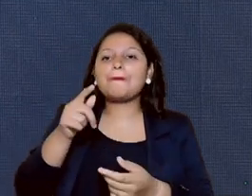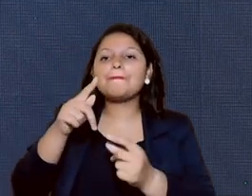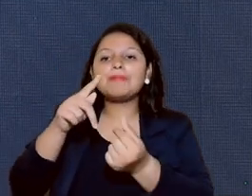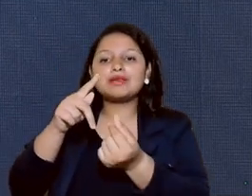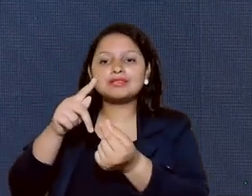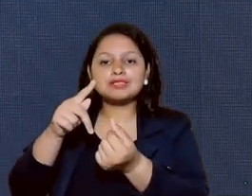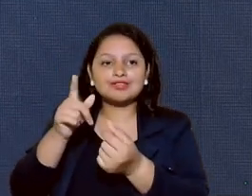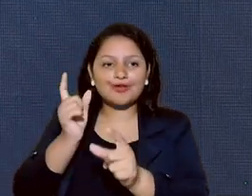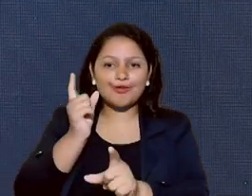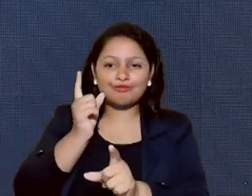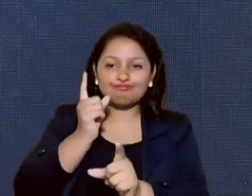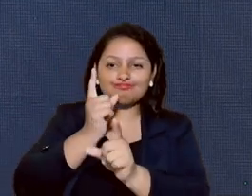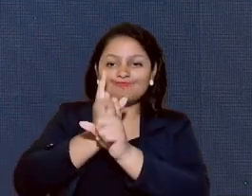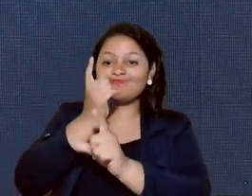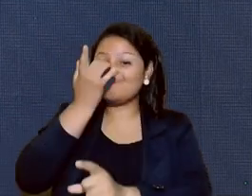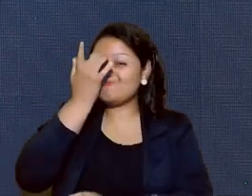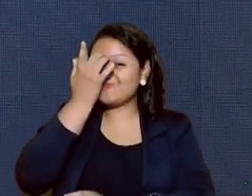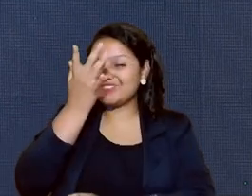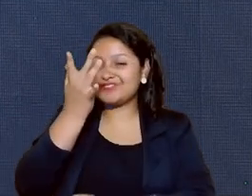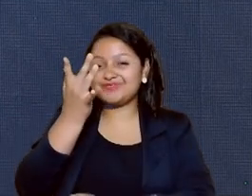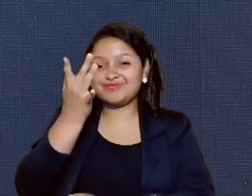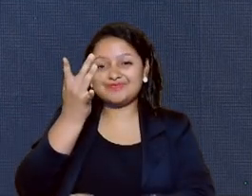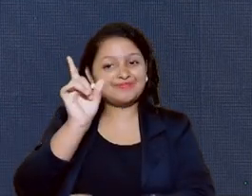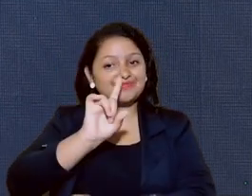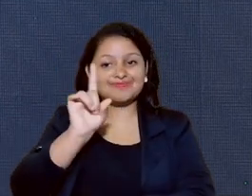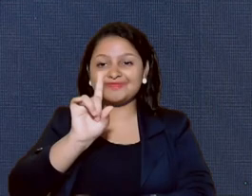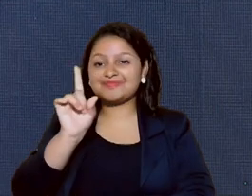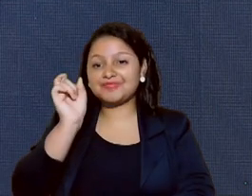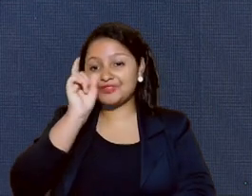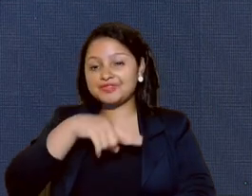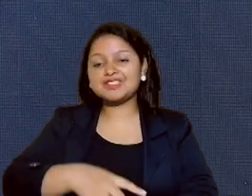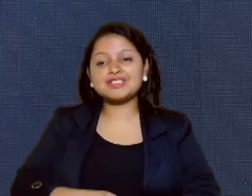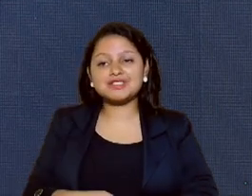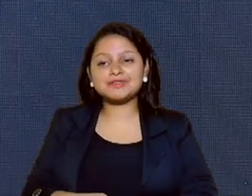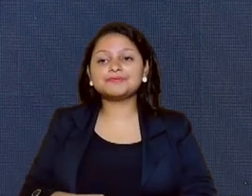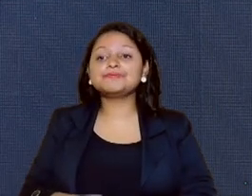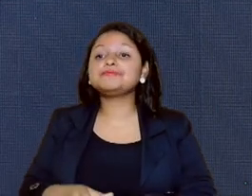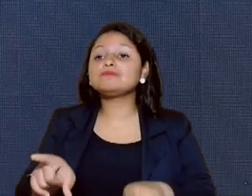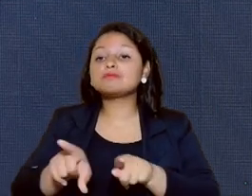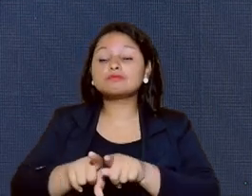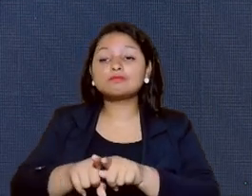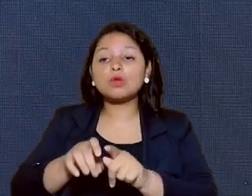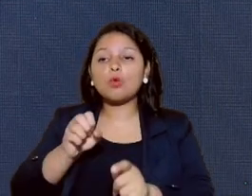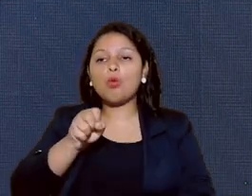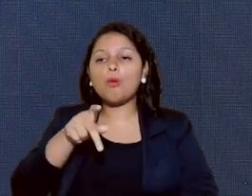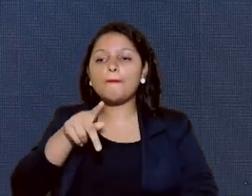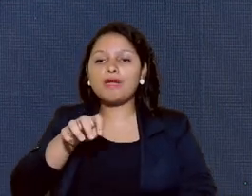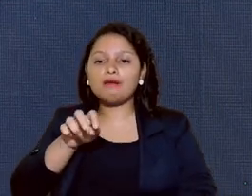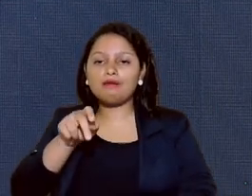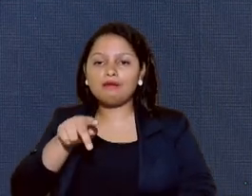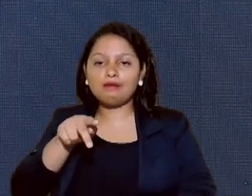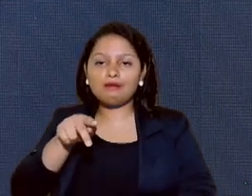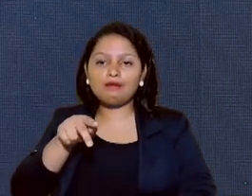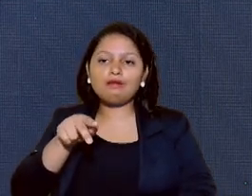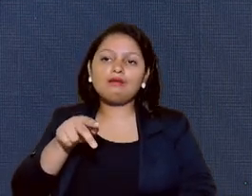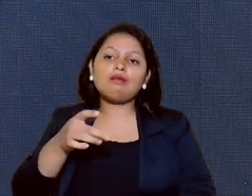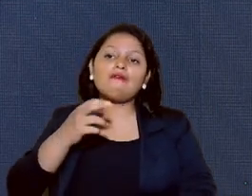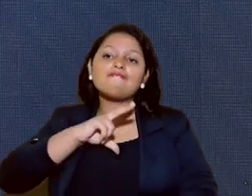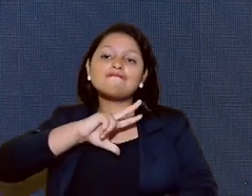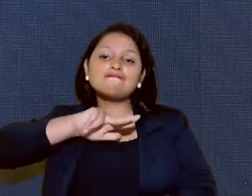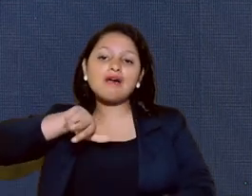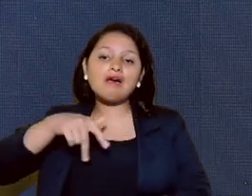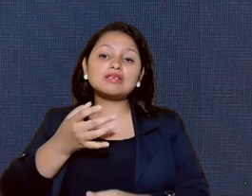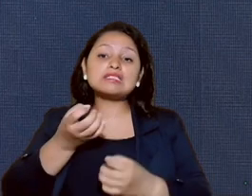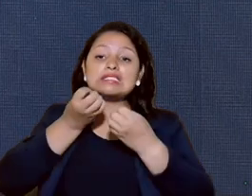você tem open Open Bank Open final Esse aí que vai abrir essas informações você vai ter uma uma gama enorme de informações você vai conseguir dar um